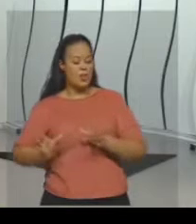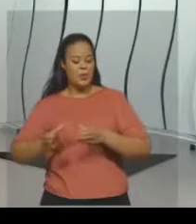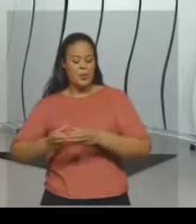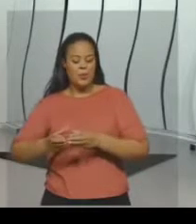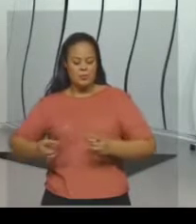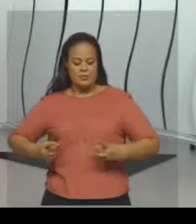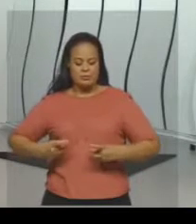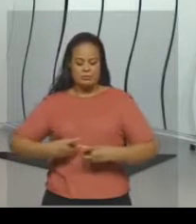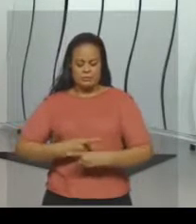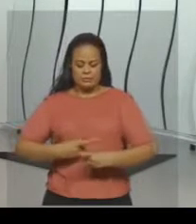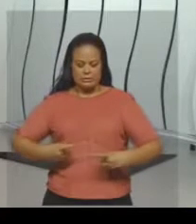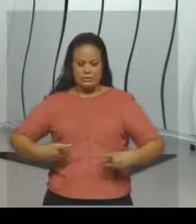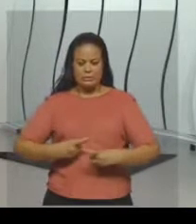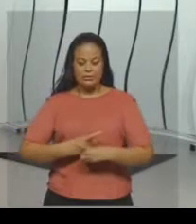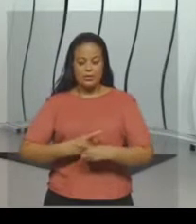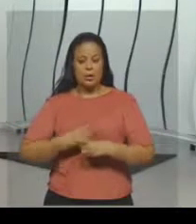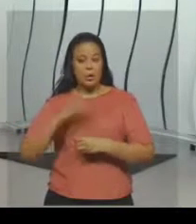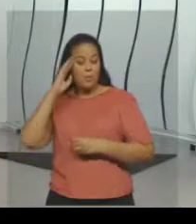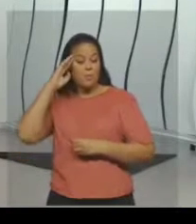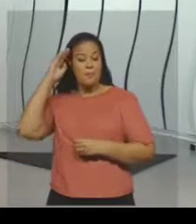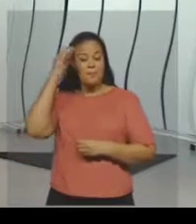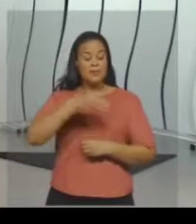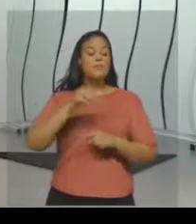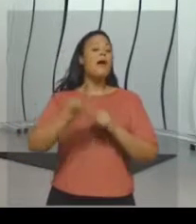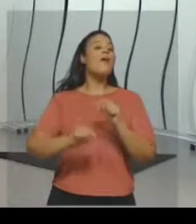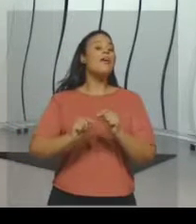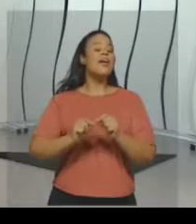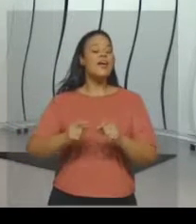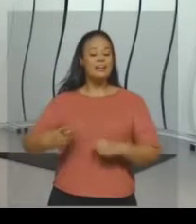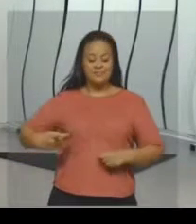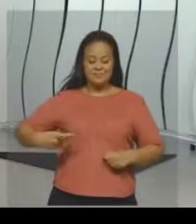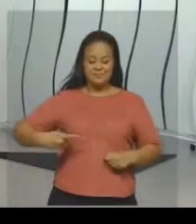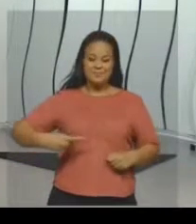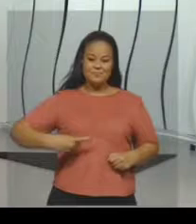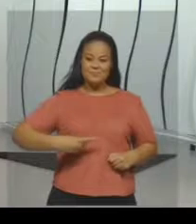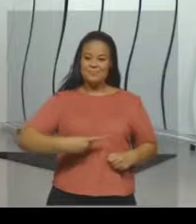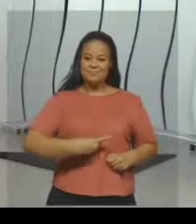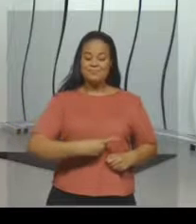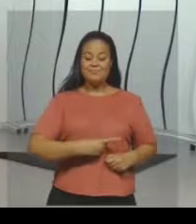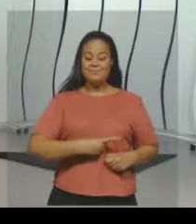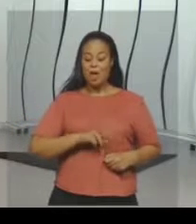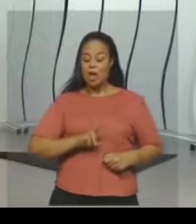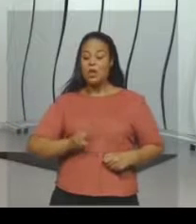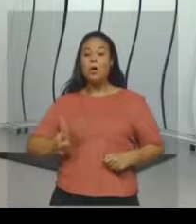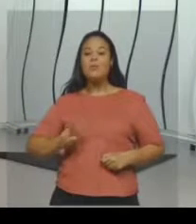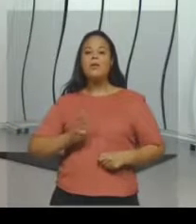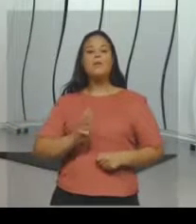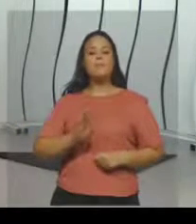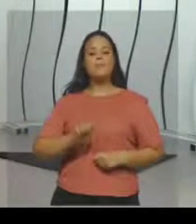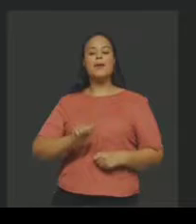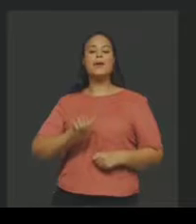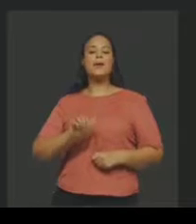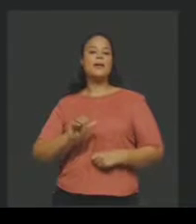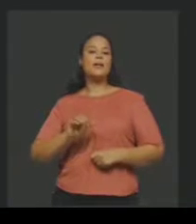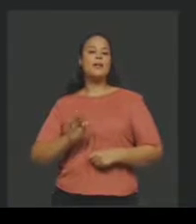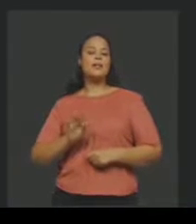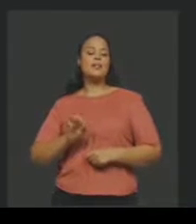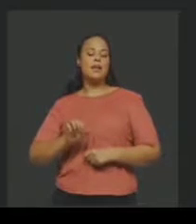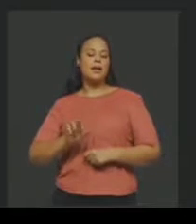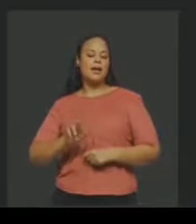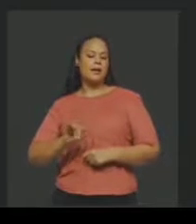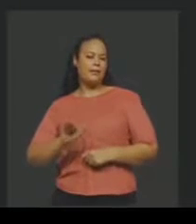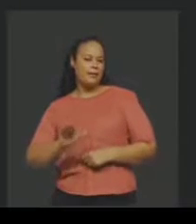que o principal representante são as bactérias, mas vamos falar um pouquinho aqui de outros representantes também.